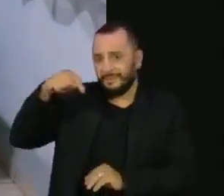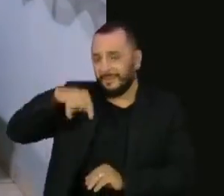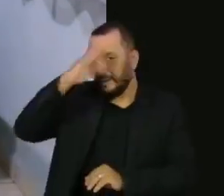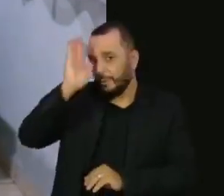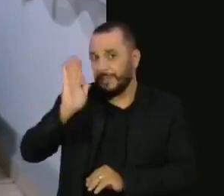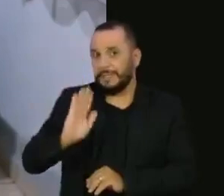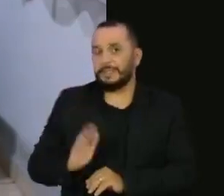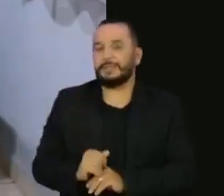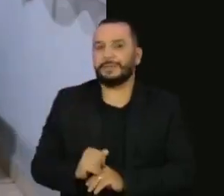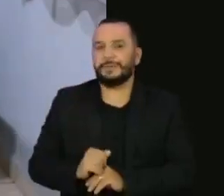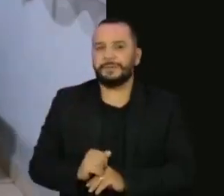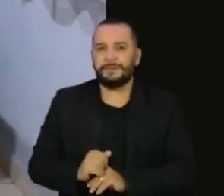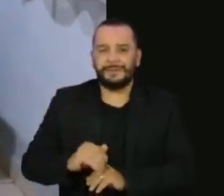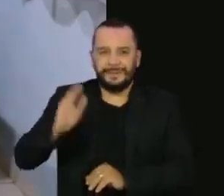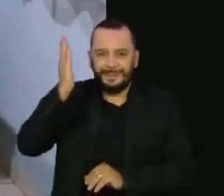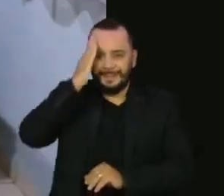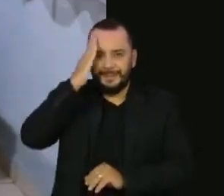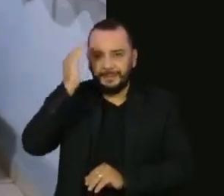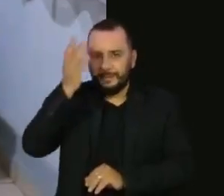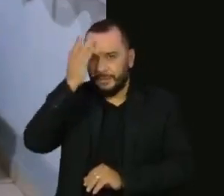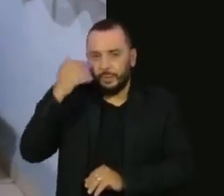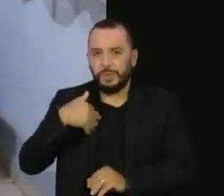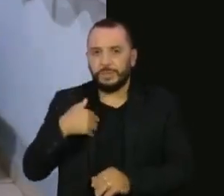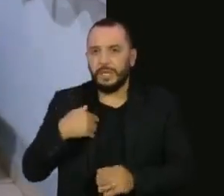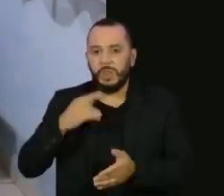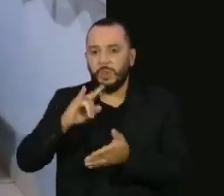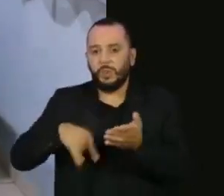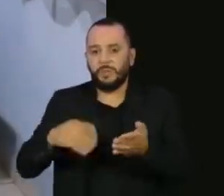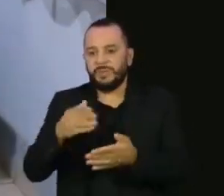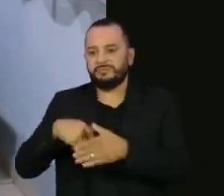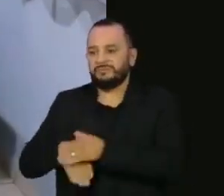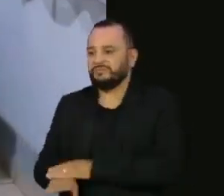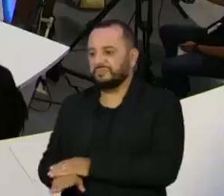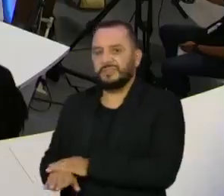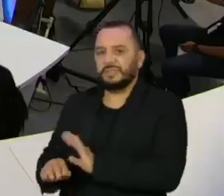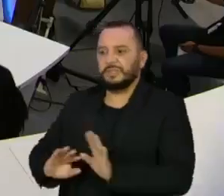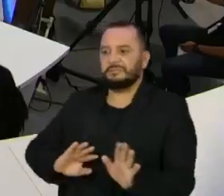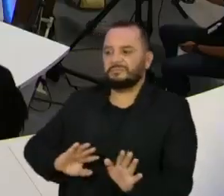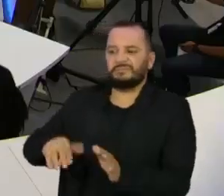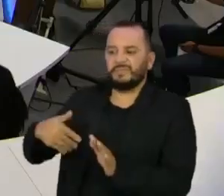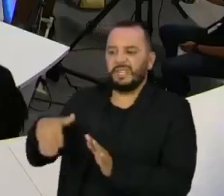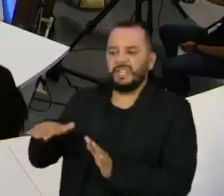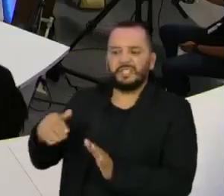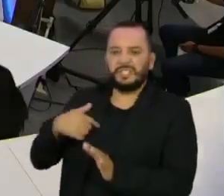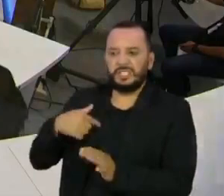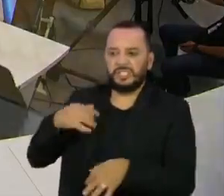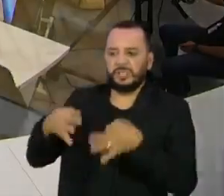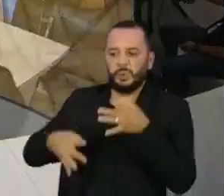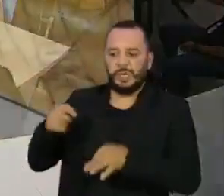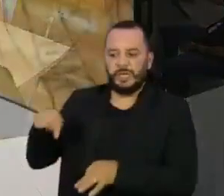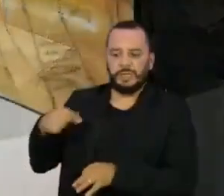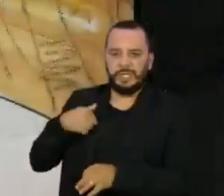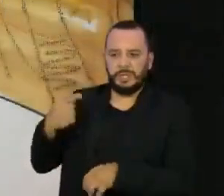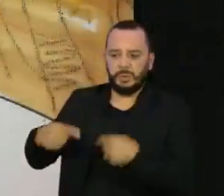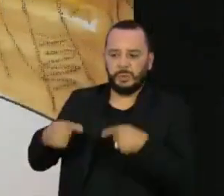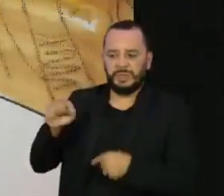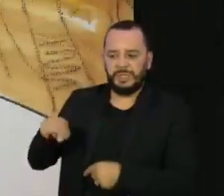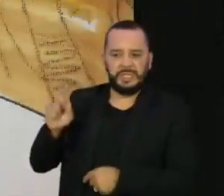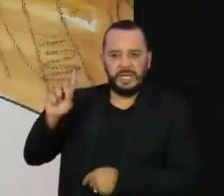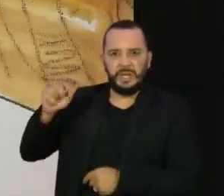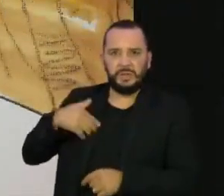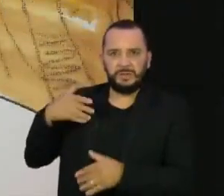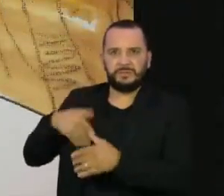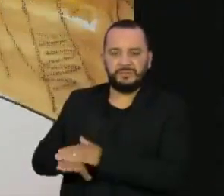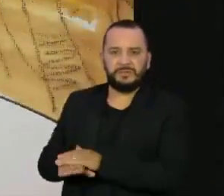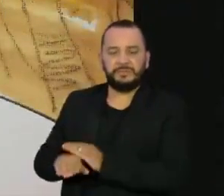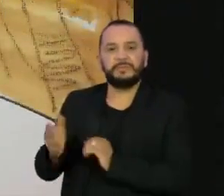pessoas engavetadoras, né, de coisas, não vamos falar disso não, vamos sentar em cima disso aqui, daqui a pouco a gente não fala. Isso